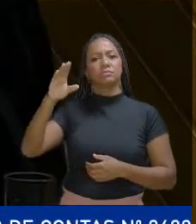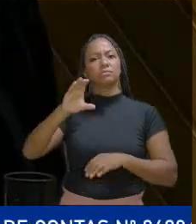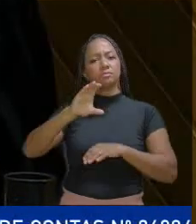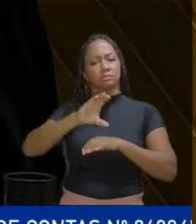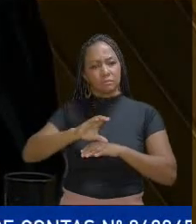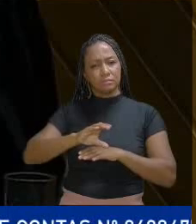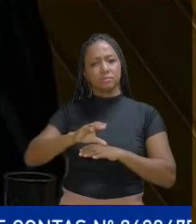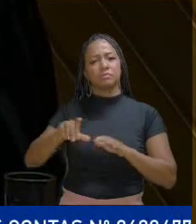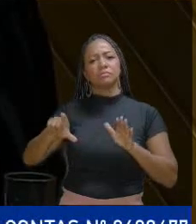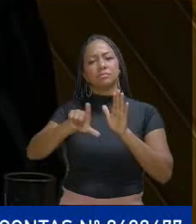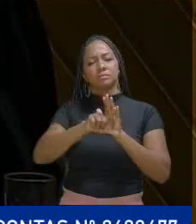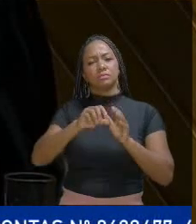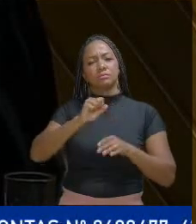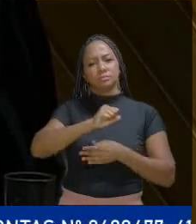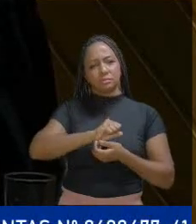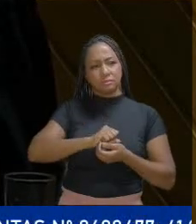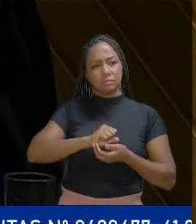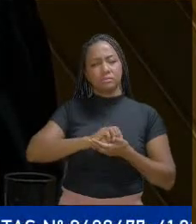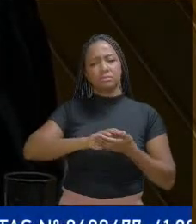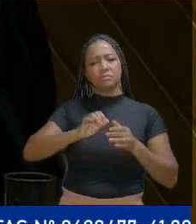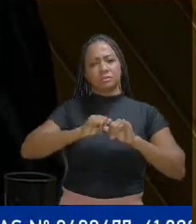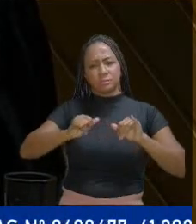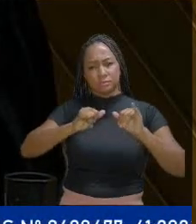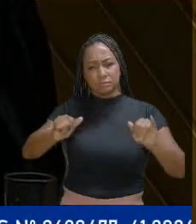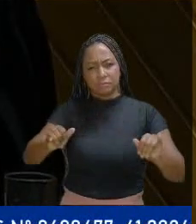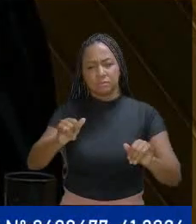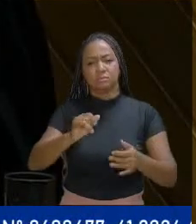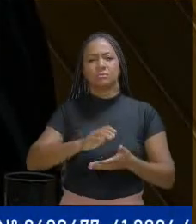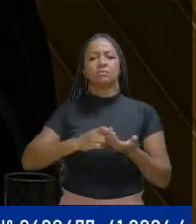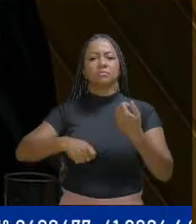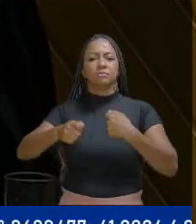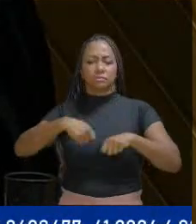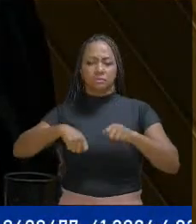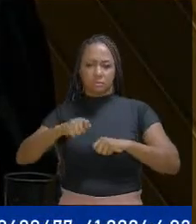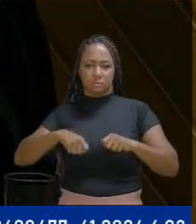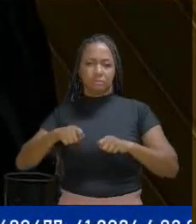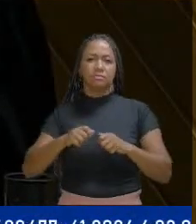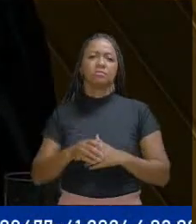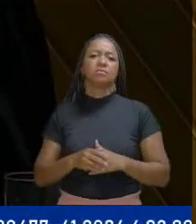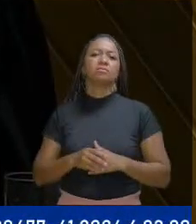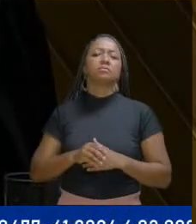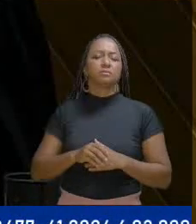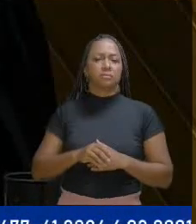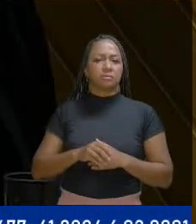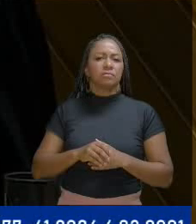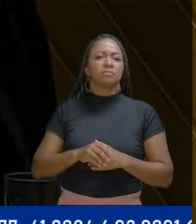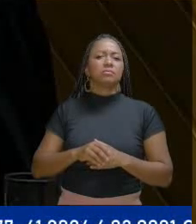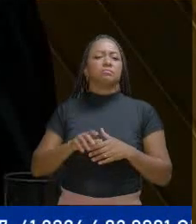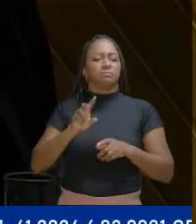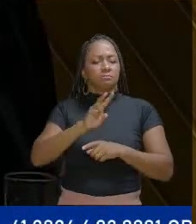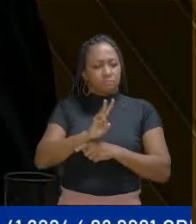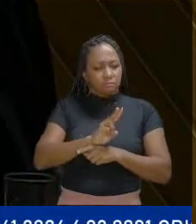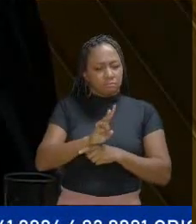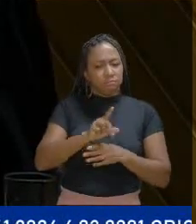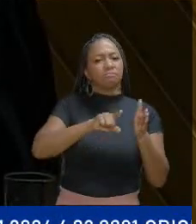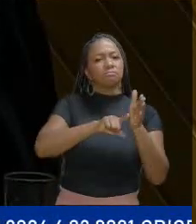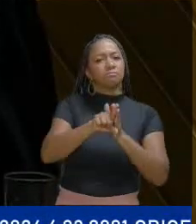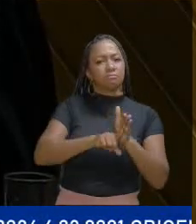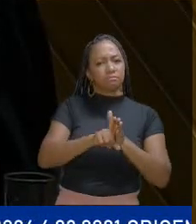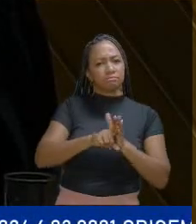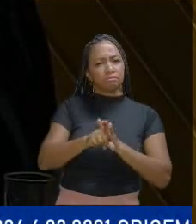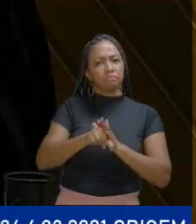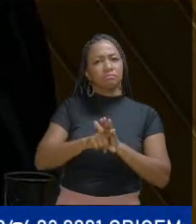constitucionais da publicidade, eficiência e moralidade administrativa, sendo um instrumento para fiscalizar a aplicação de